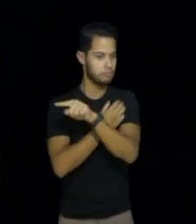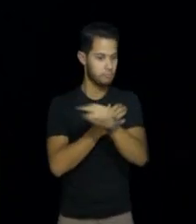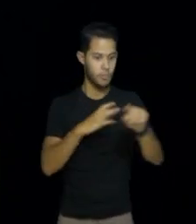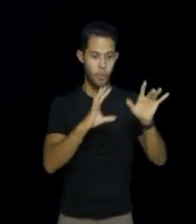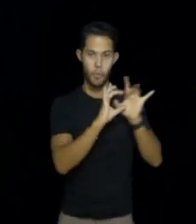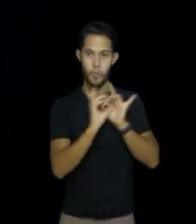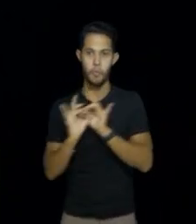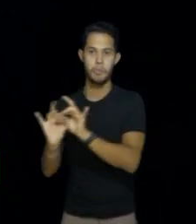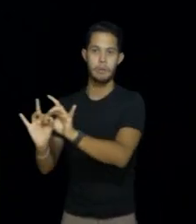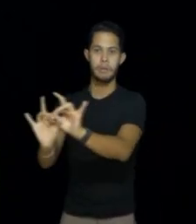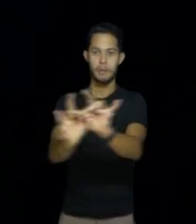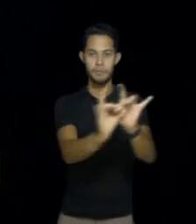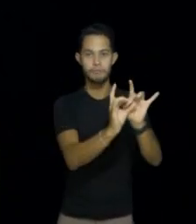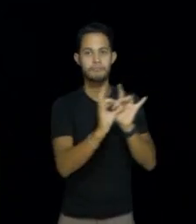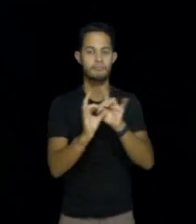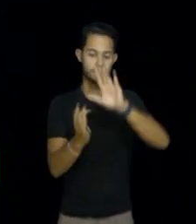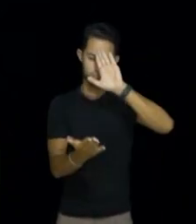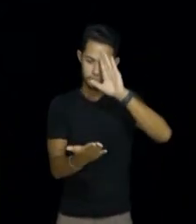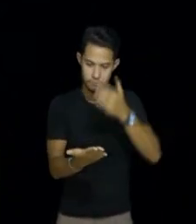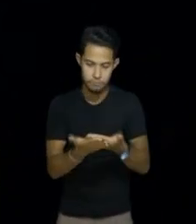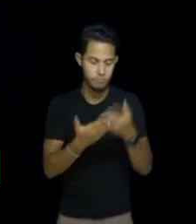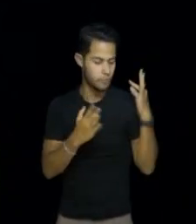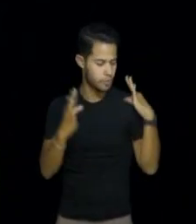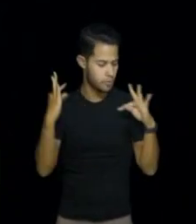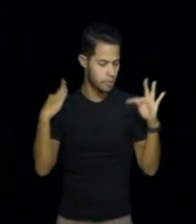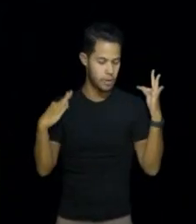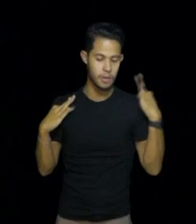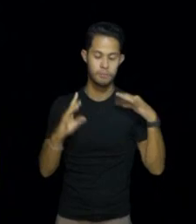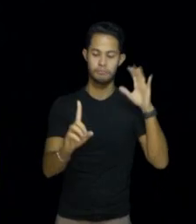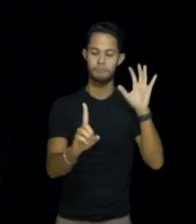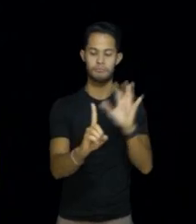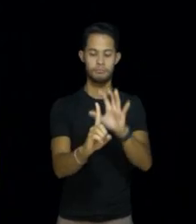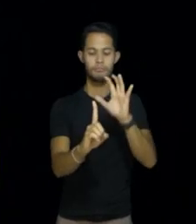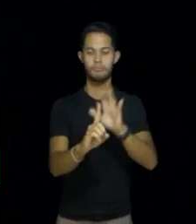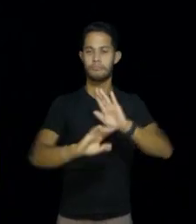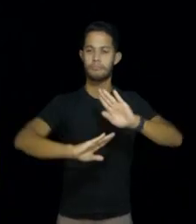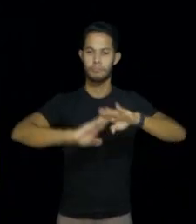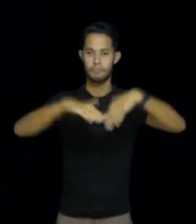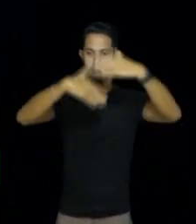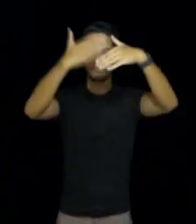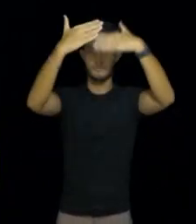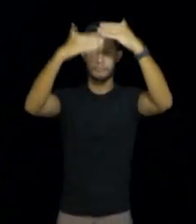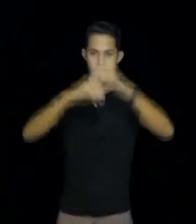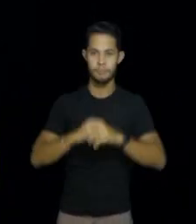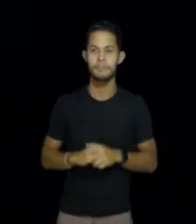turismo como indutor de desenvolvimento. Fizemos